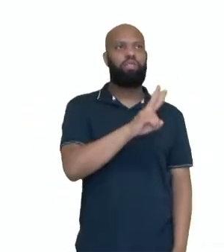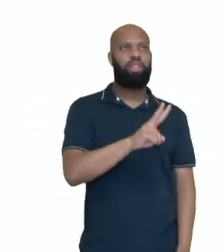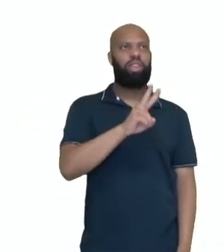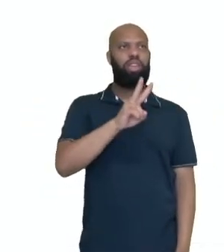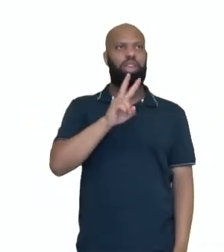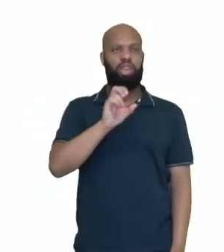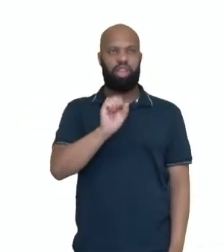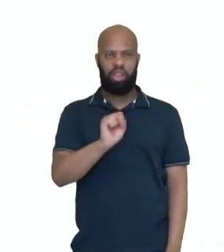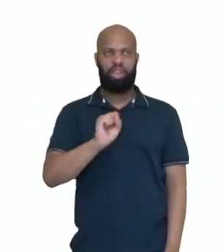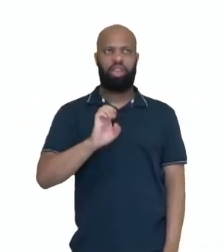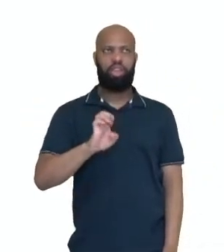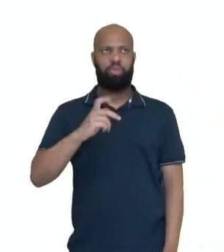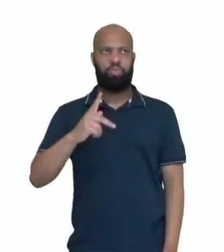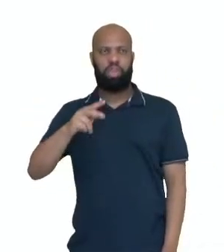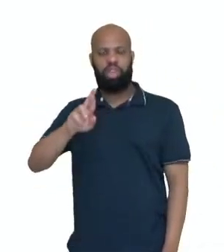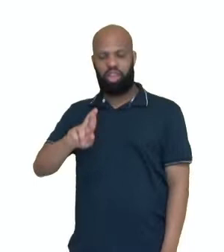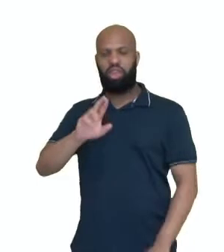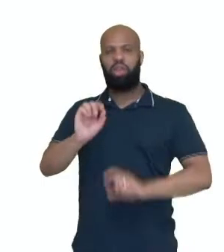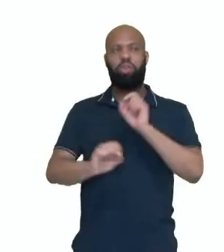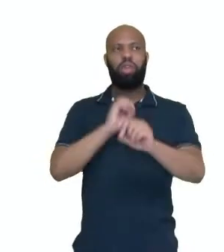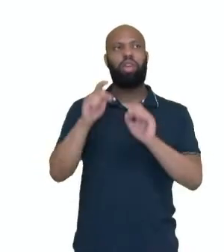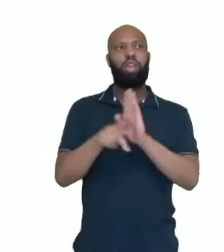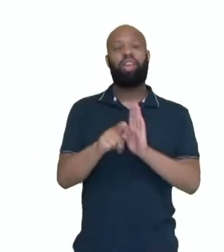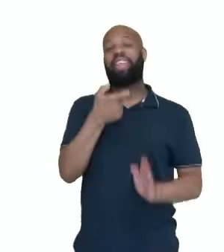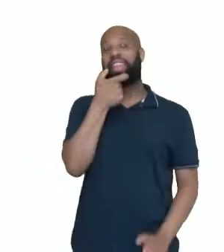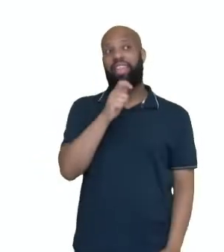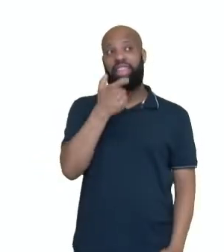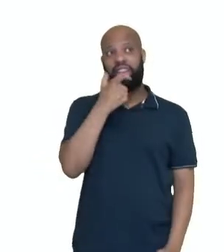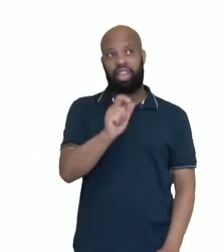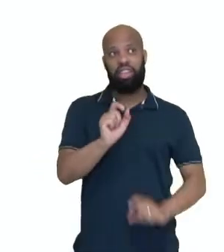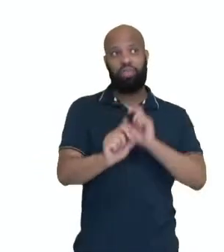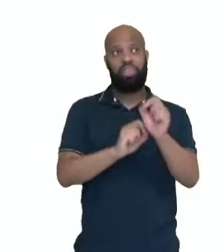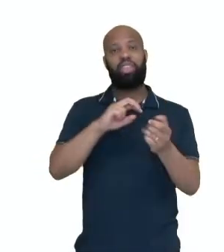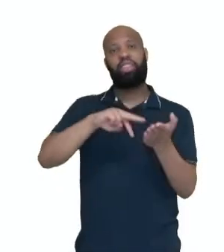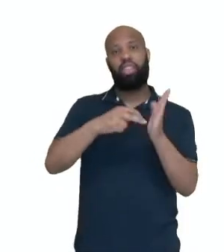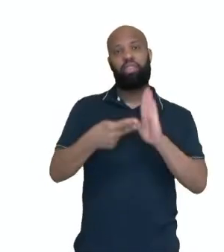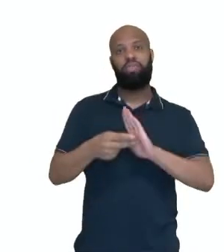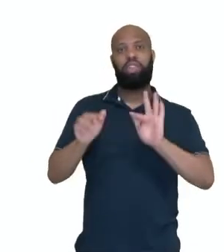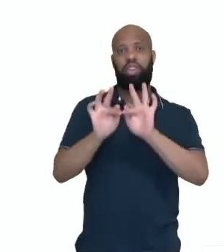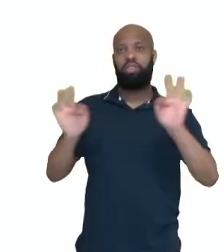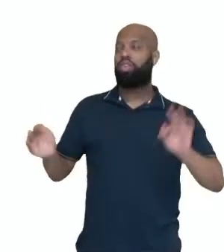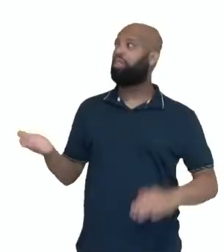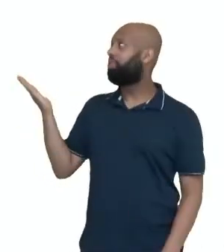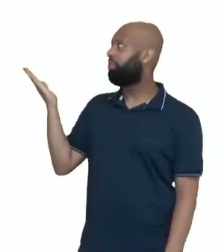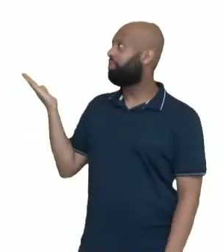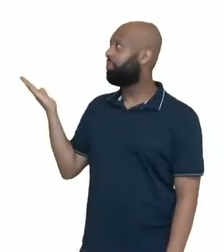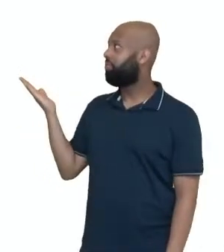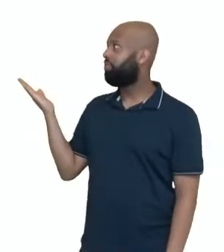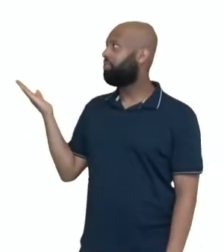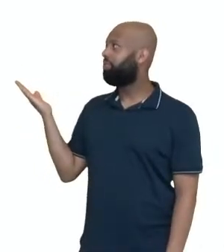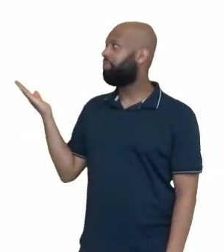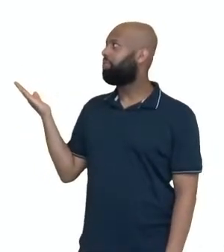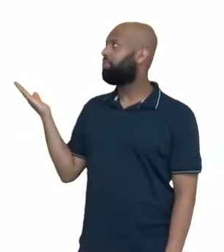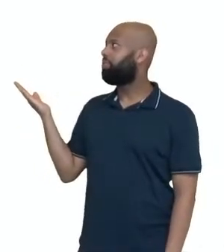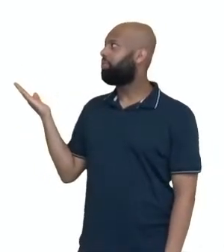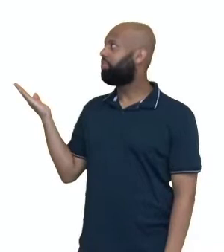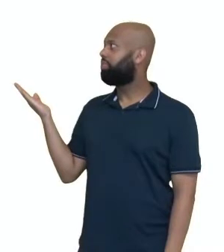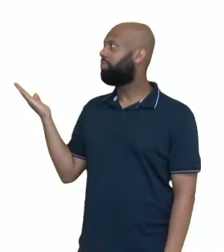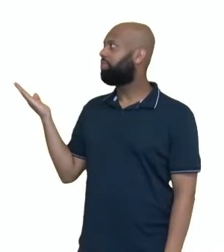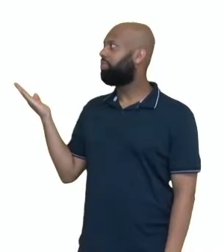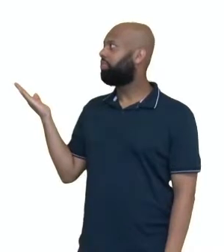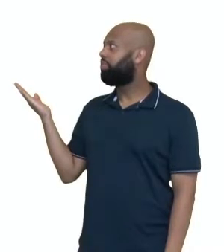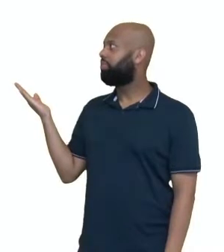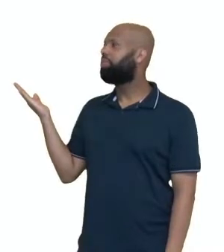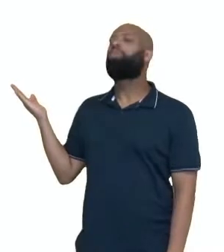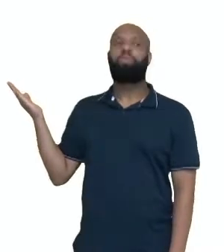VSEPR, VESPER, que vem da sigla em inglês, das iniciais do termo Valence Shell Electron Pair